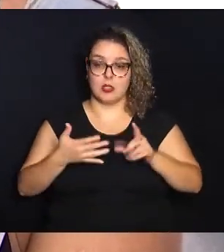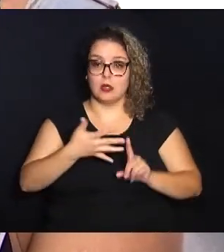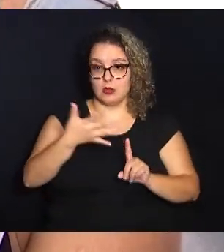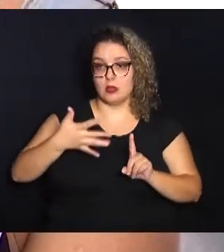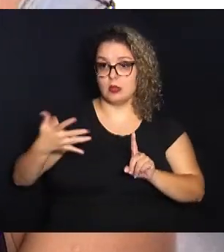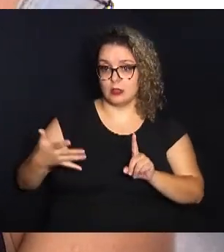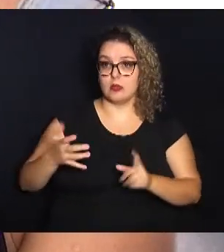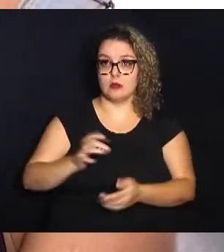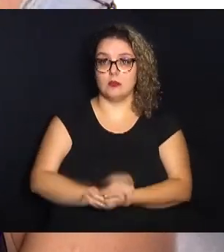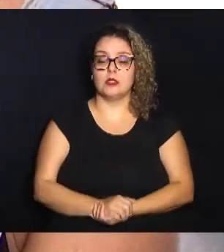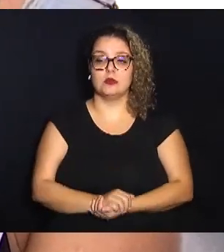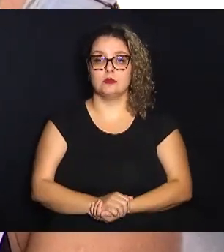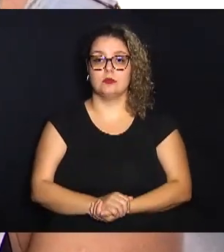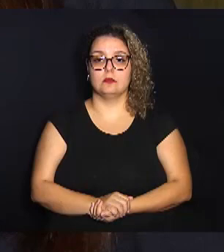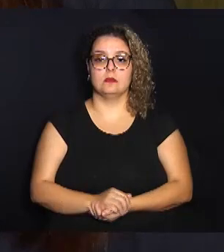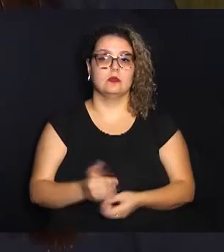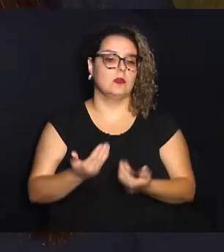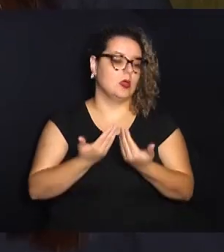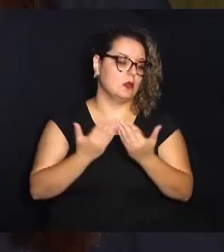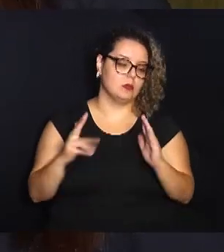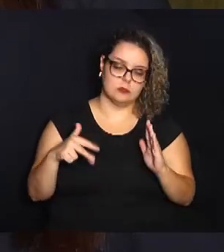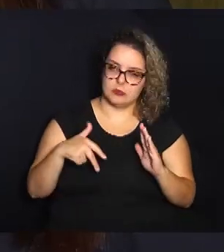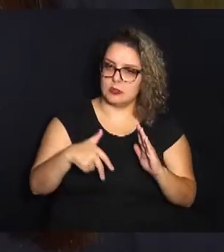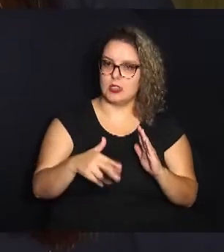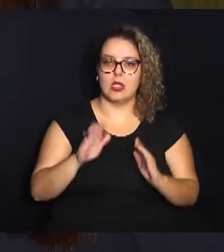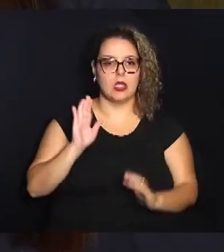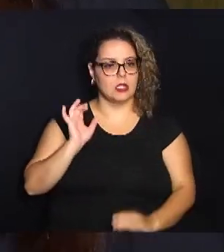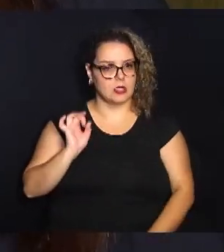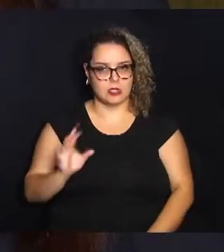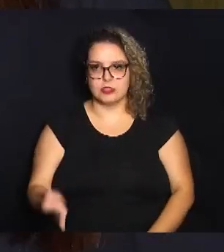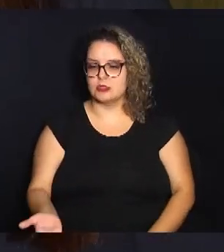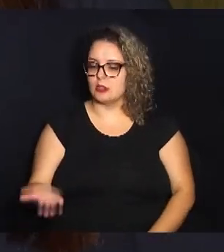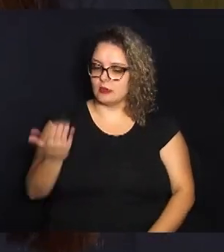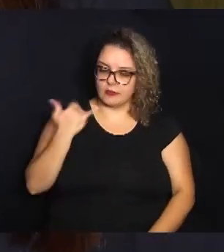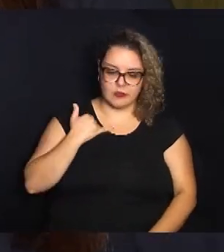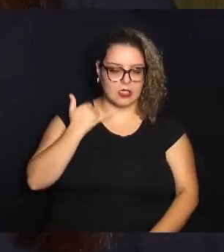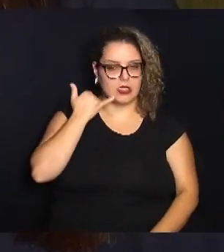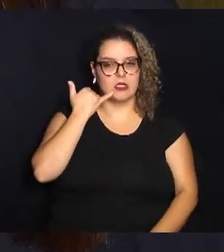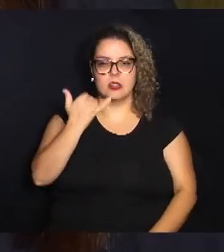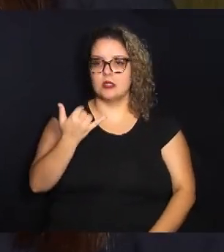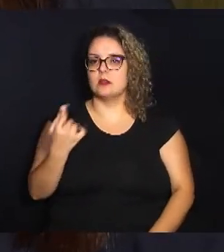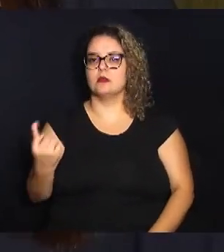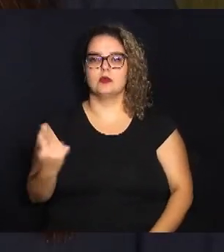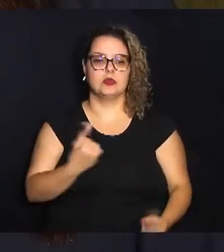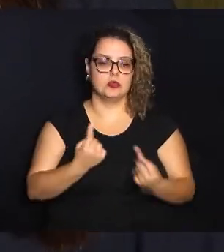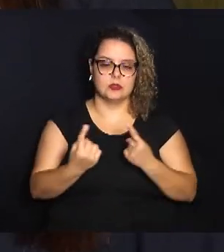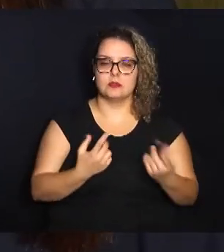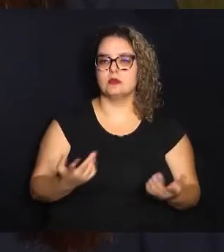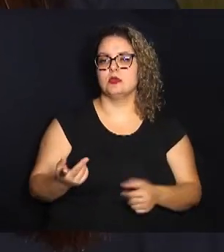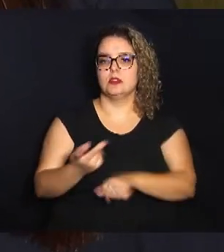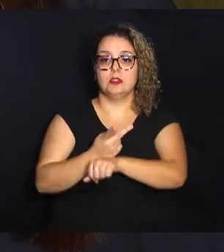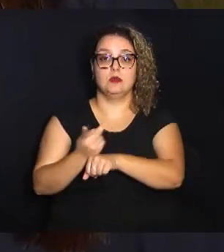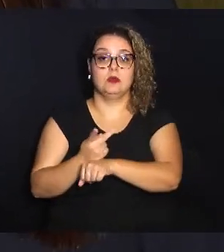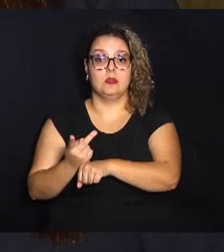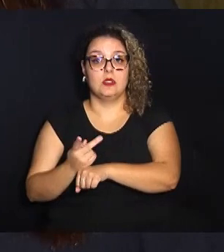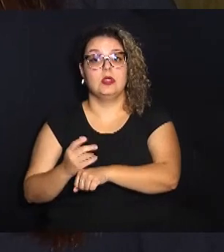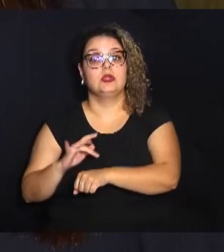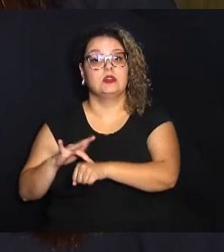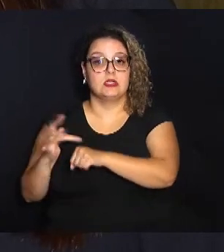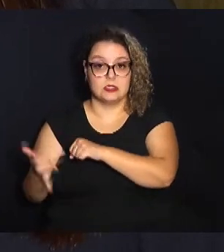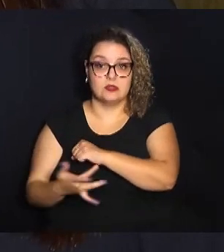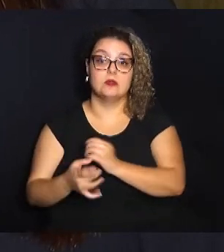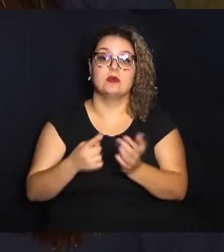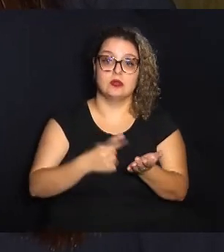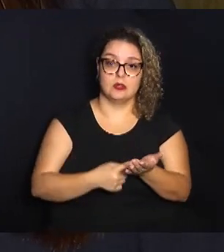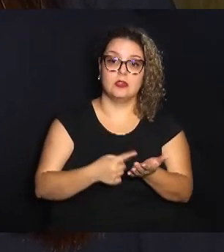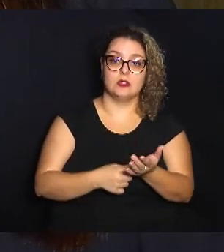comunidade lgbtq ap Maisa aberta é só vir aqui Ligar eh nos procurar nas redes sociais que a gente faz